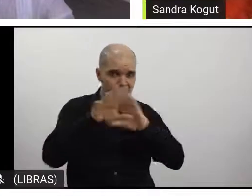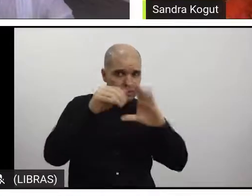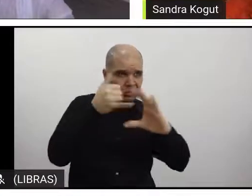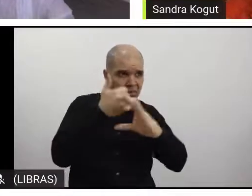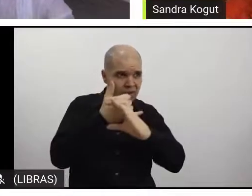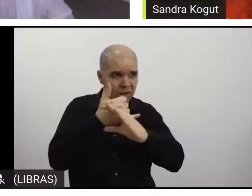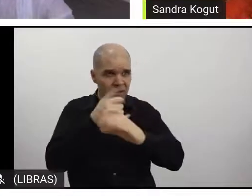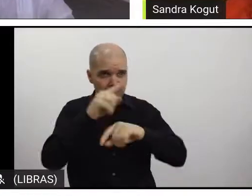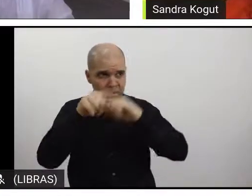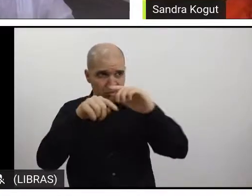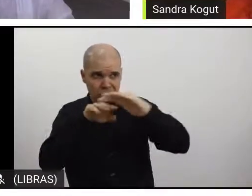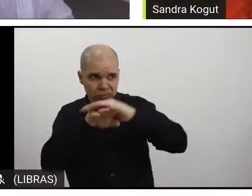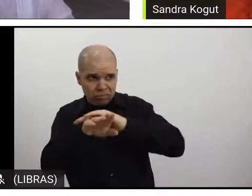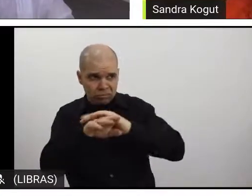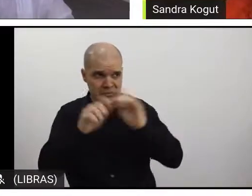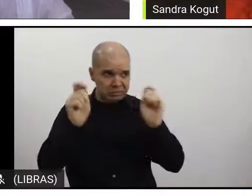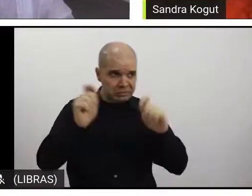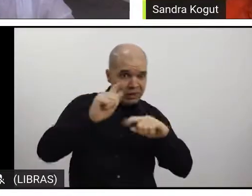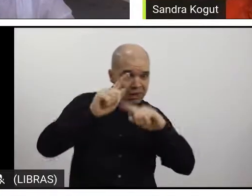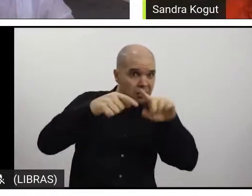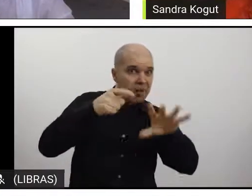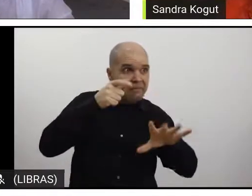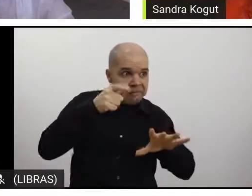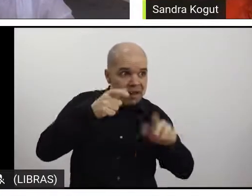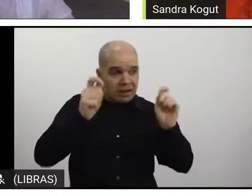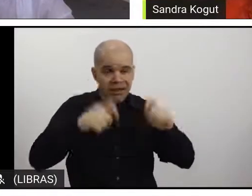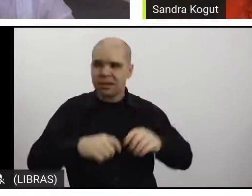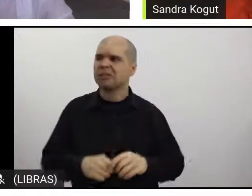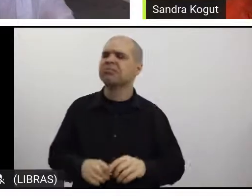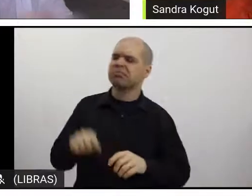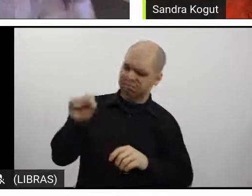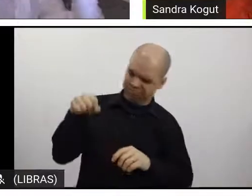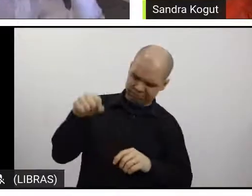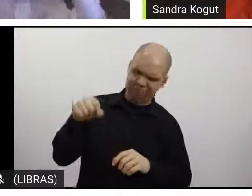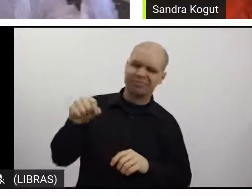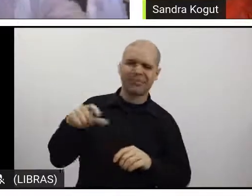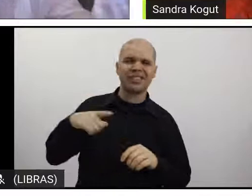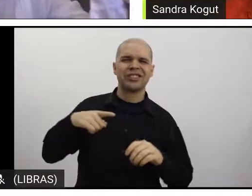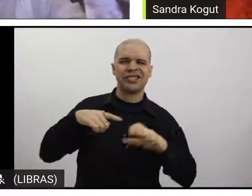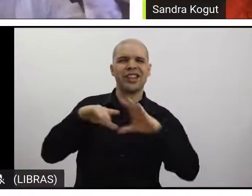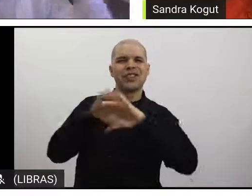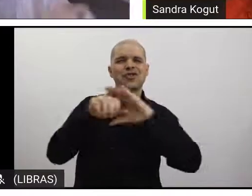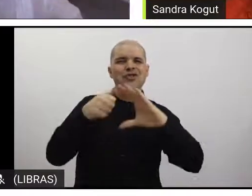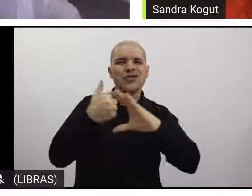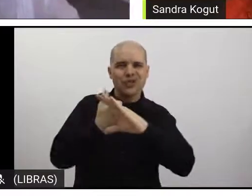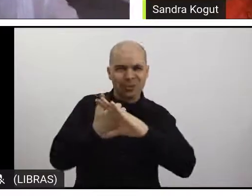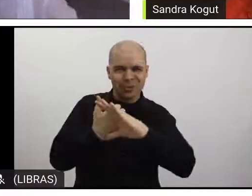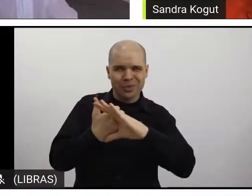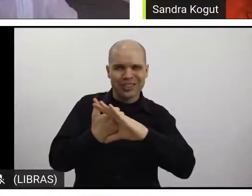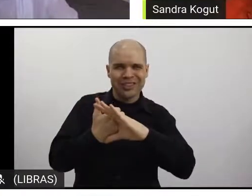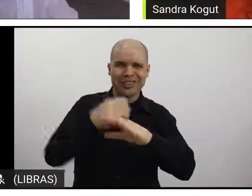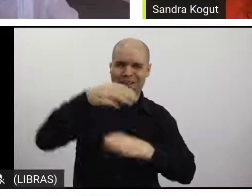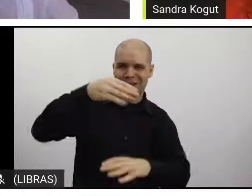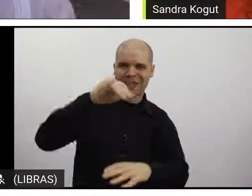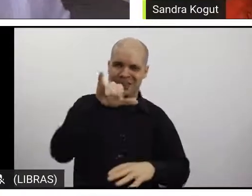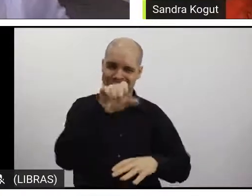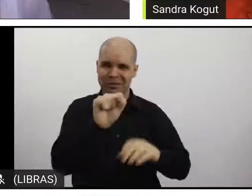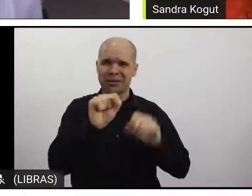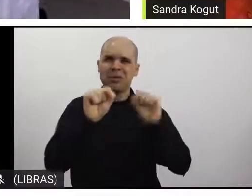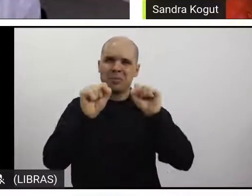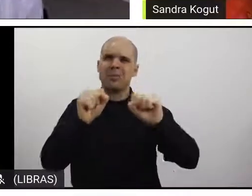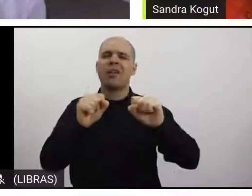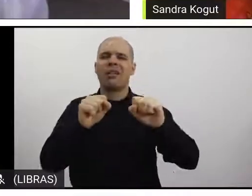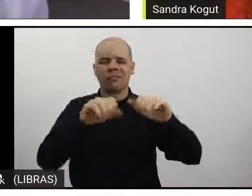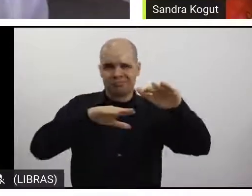gravado, fica aqui no canal do MIS, no YouTube, que eles têm uma programação intensa, assim,